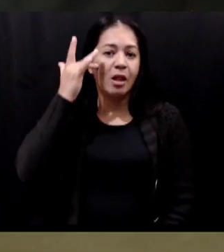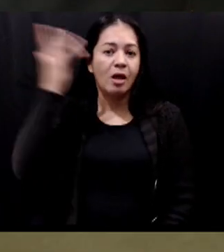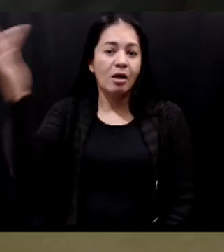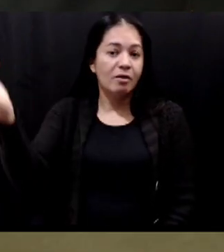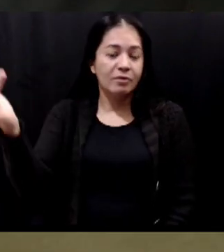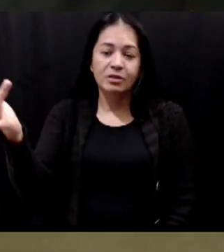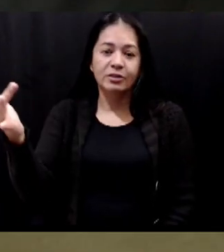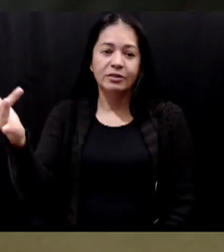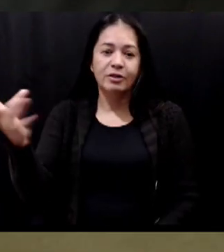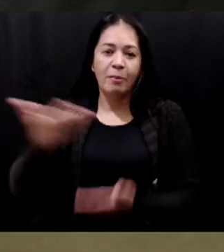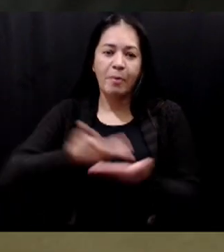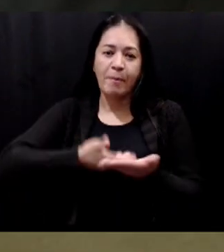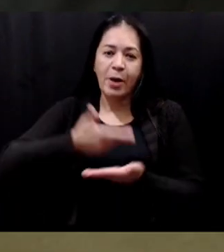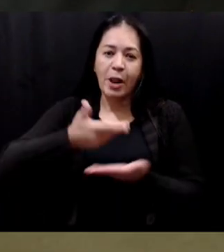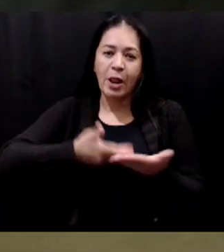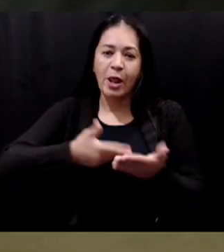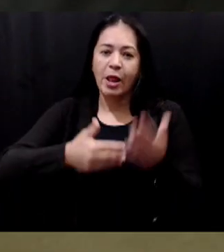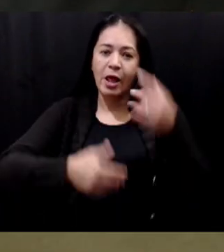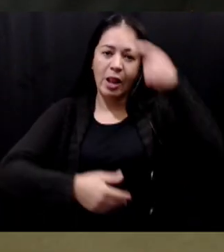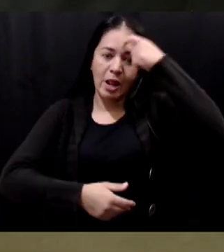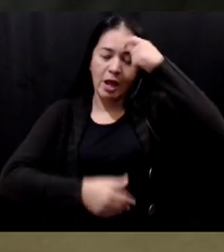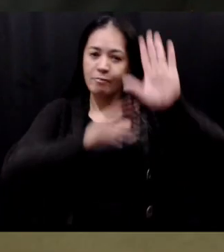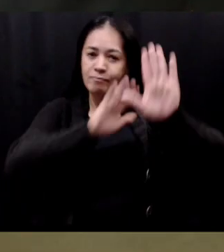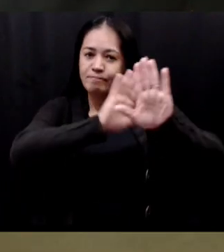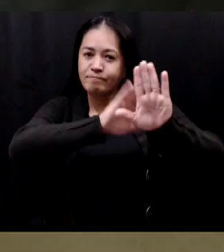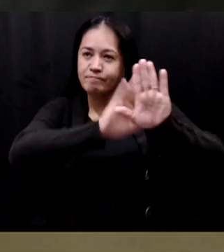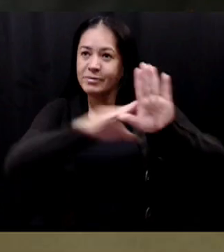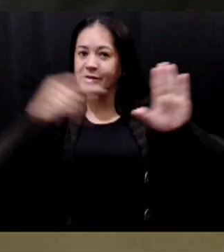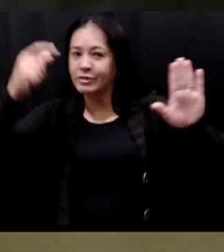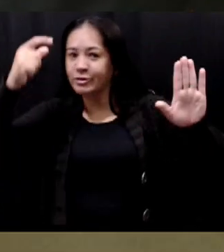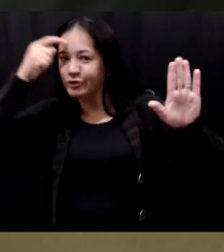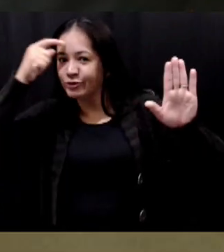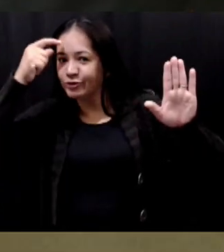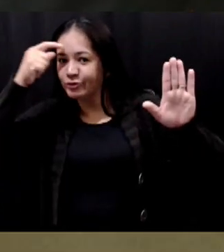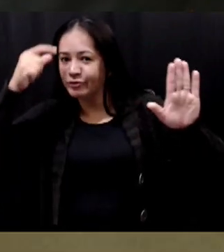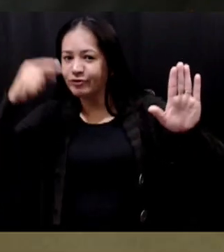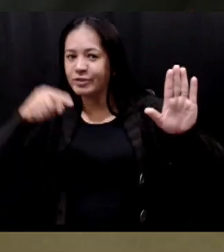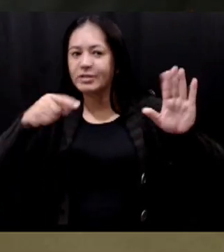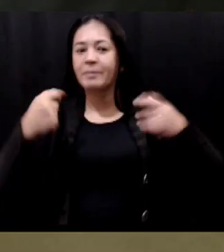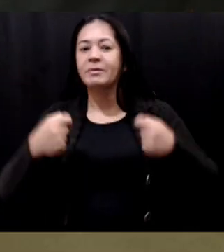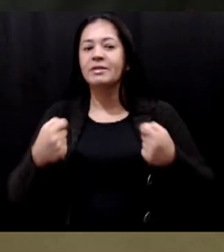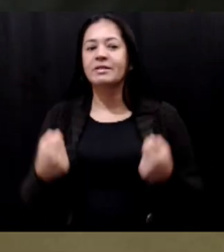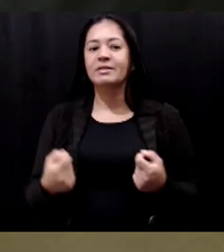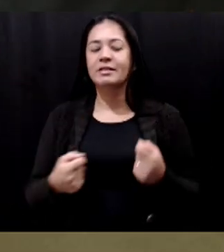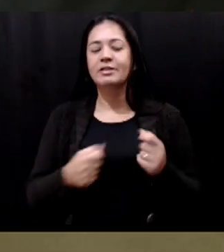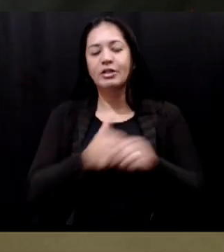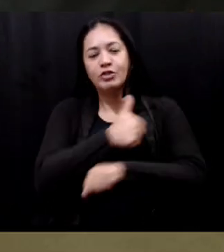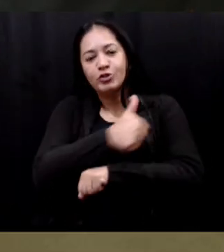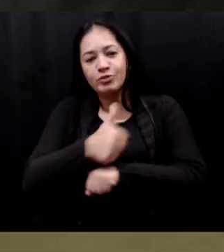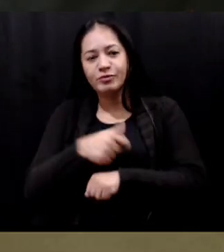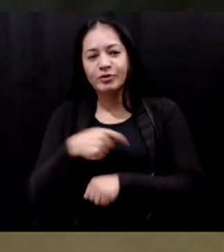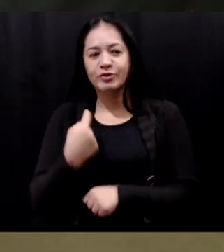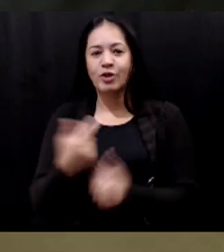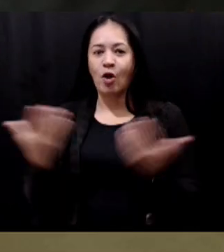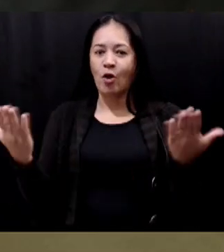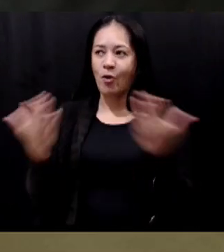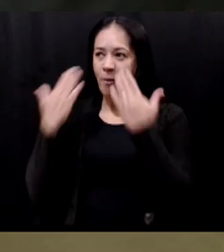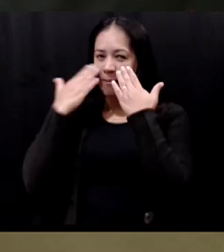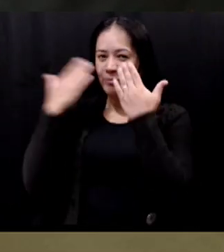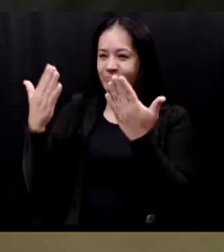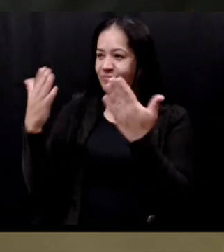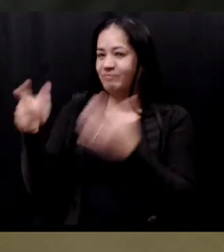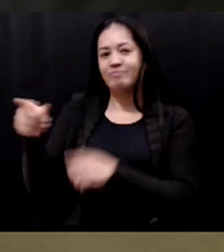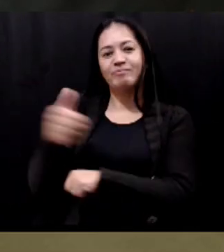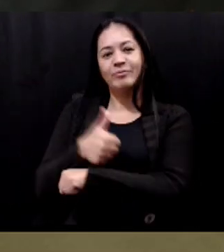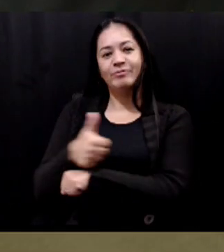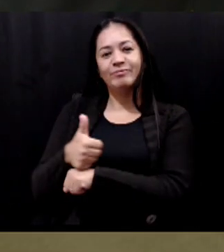o subconsciente e com o consciente, mas para isso você precisa de um profissional e a gente está diante dele, que participou com a gente